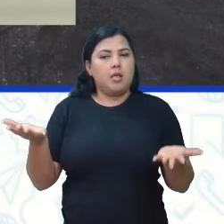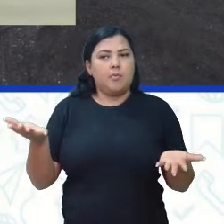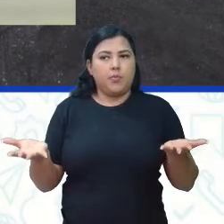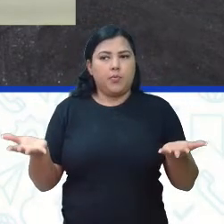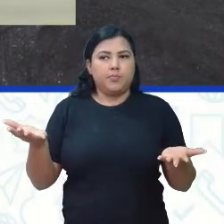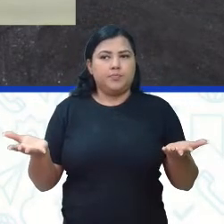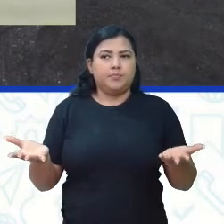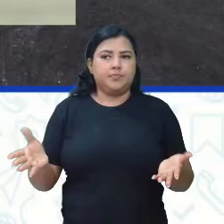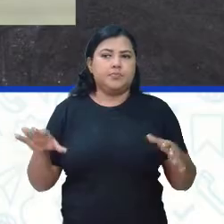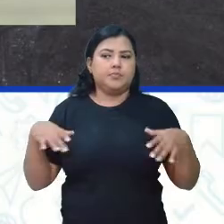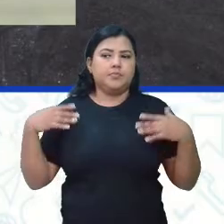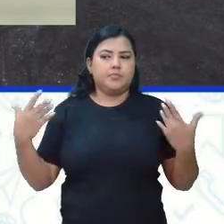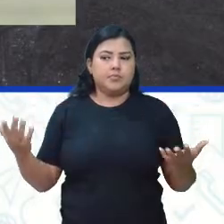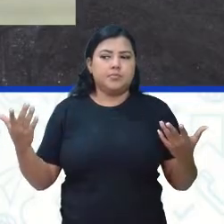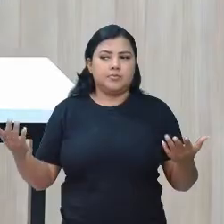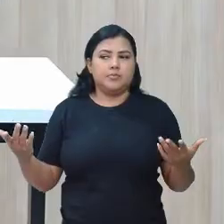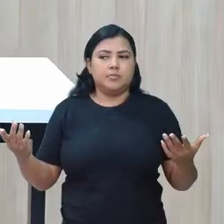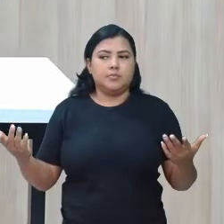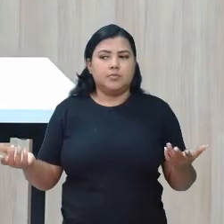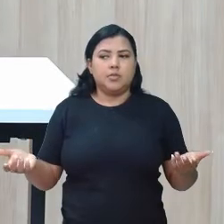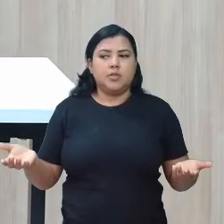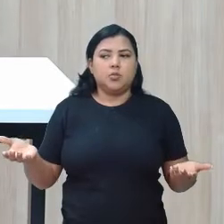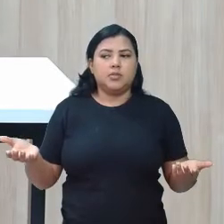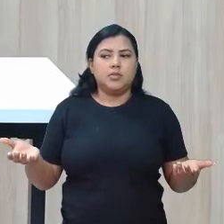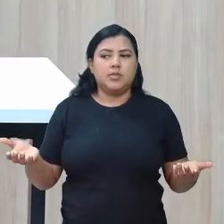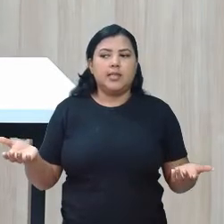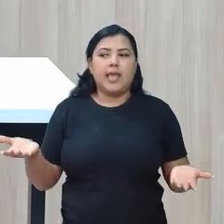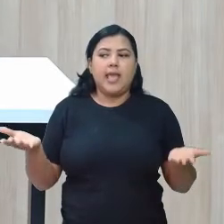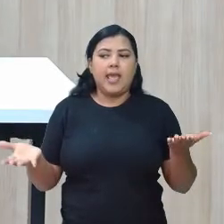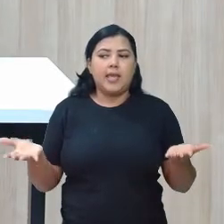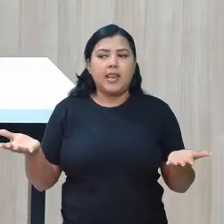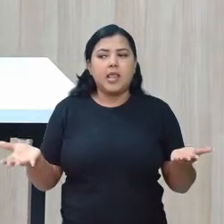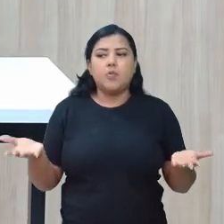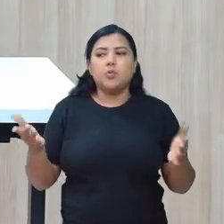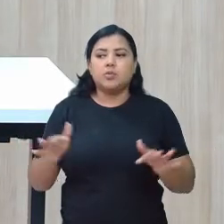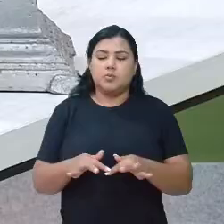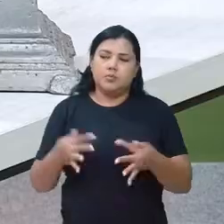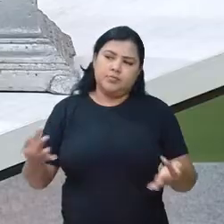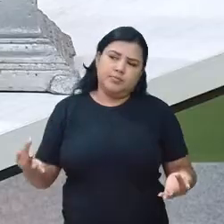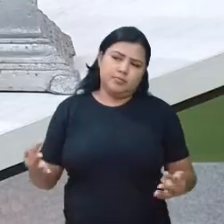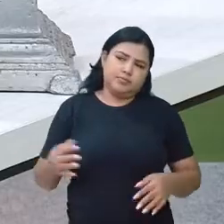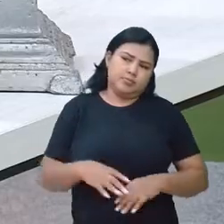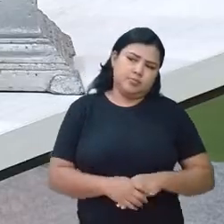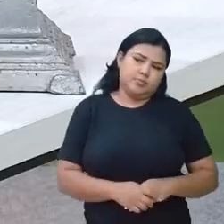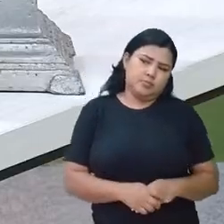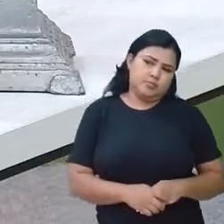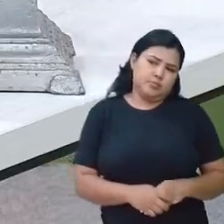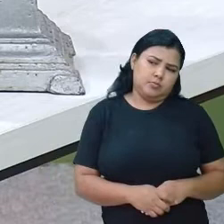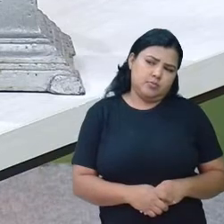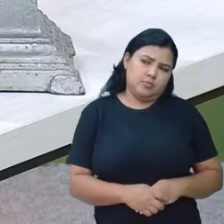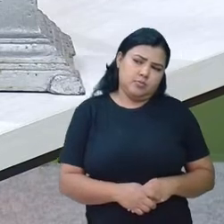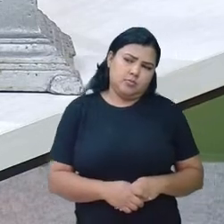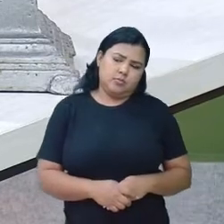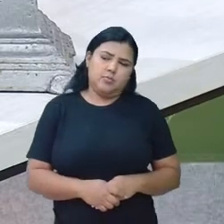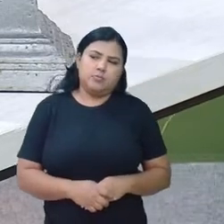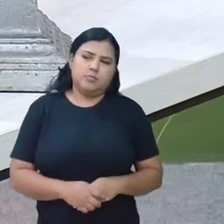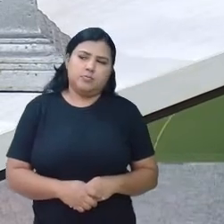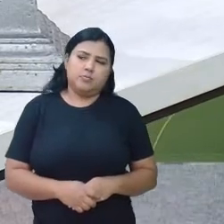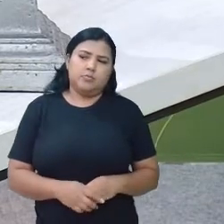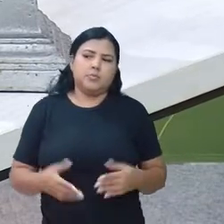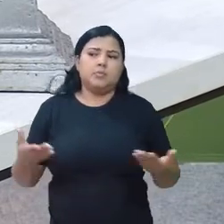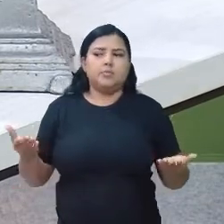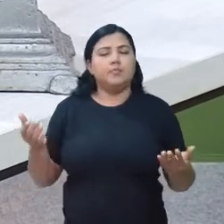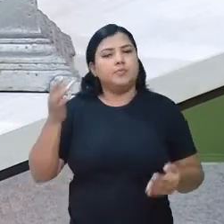equilibrou. Então, a balança ao estar equilibrada, eu simplesmente, vamos ver aqui ao vivo na balança,